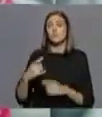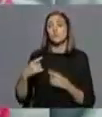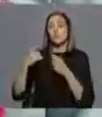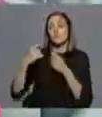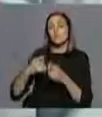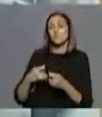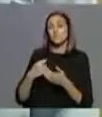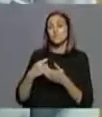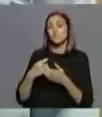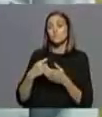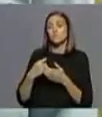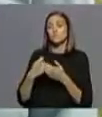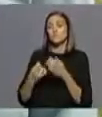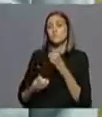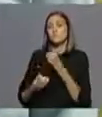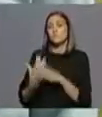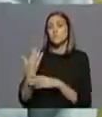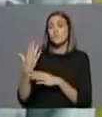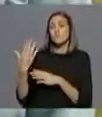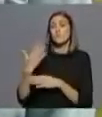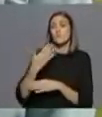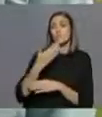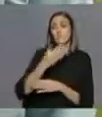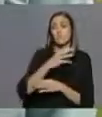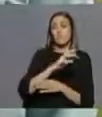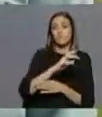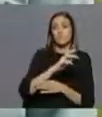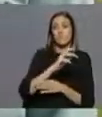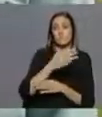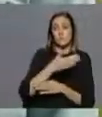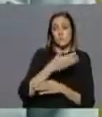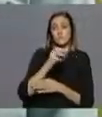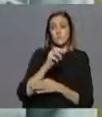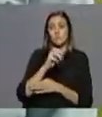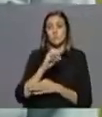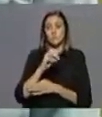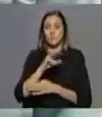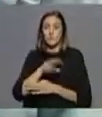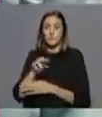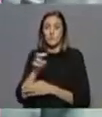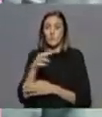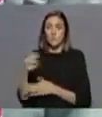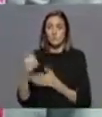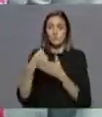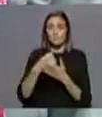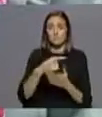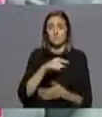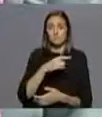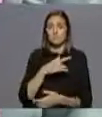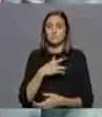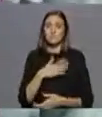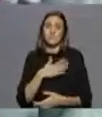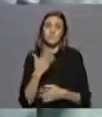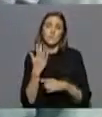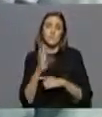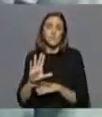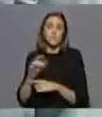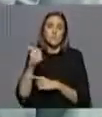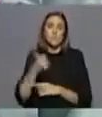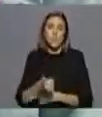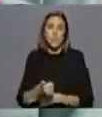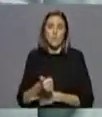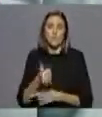valor superior a 130 milhões de euros que a região estava a acompanhar. E, portanto, julgo que esta empresa é, de facto, um bom exemplo